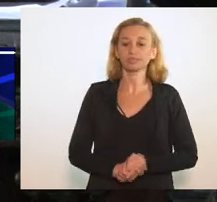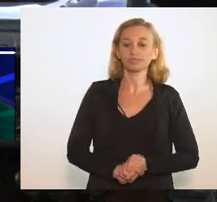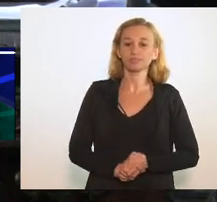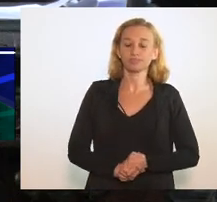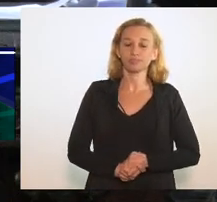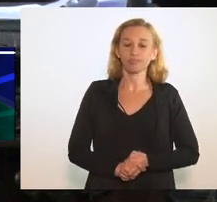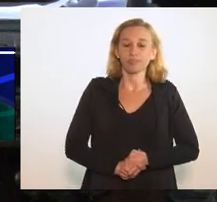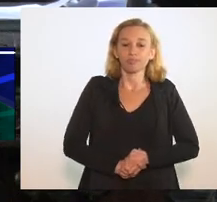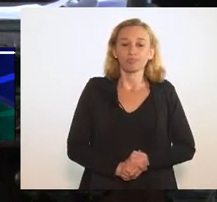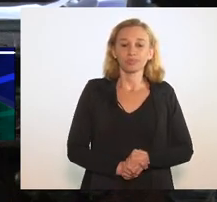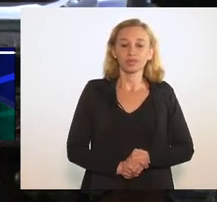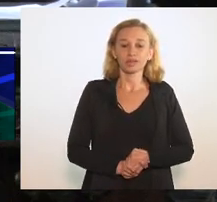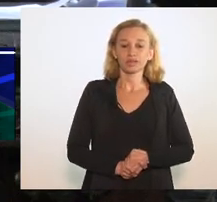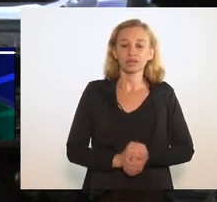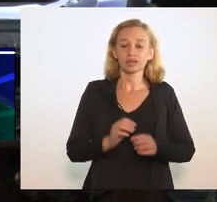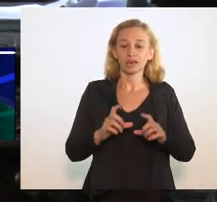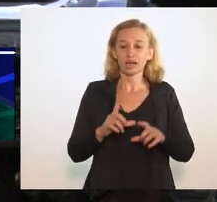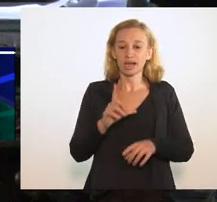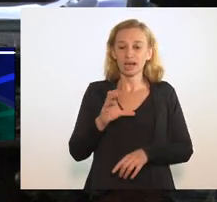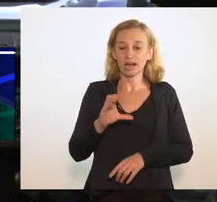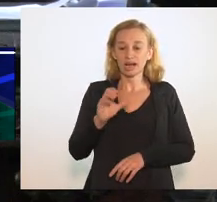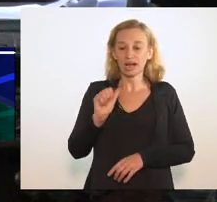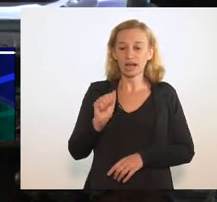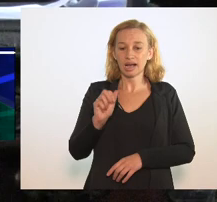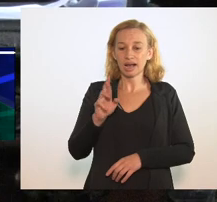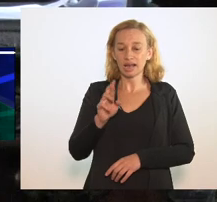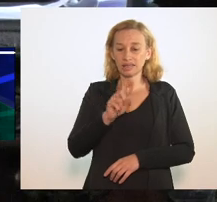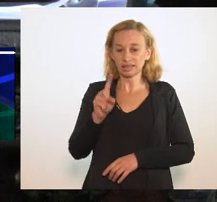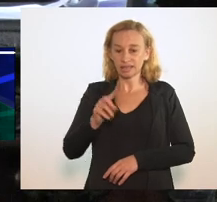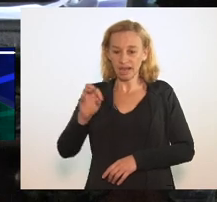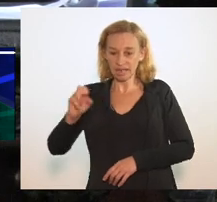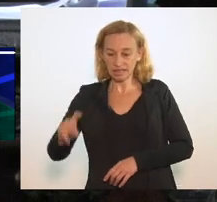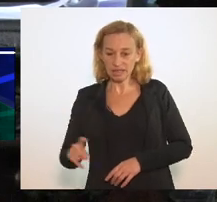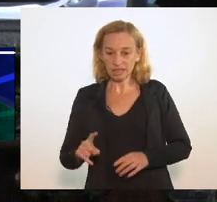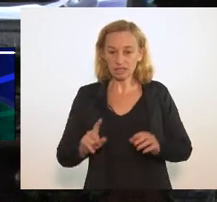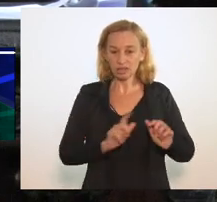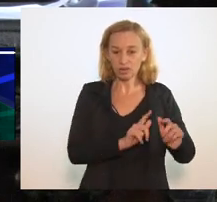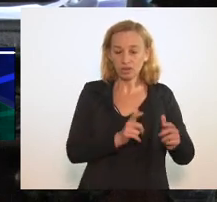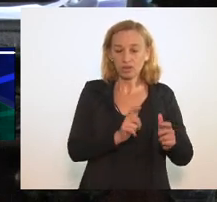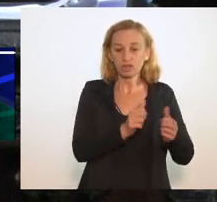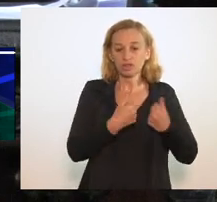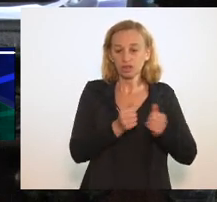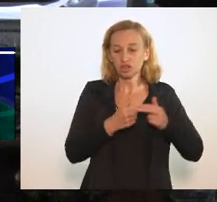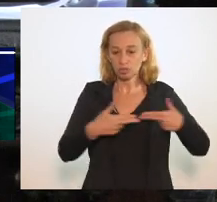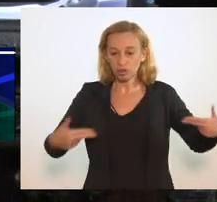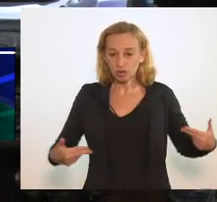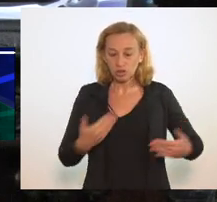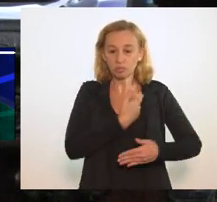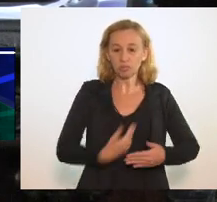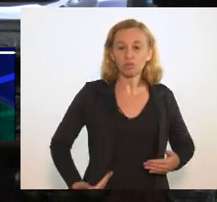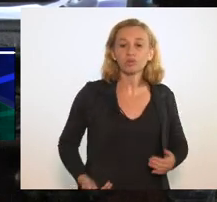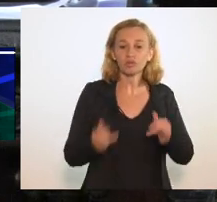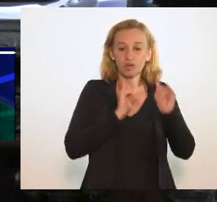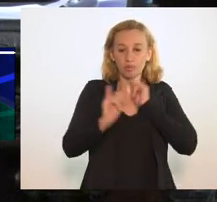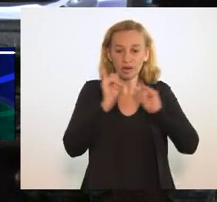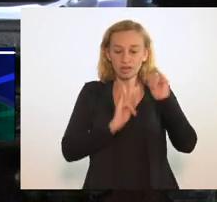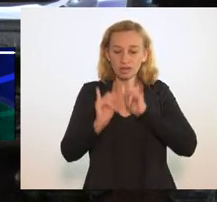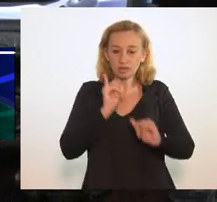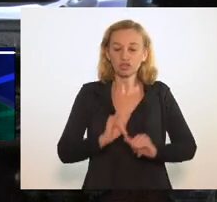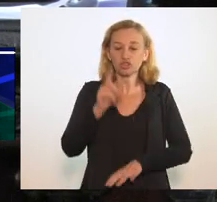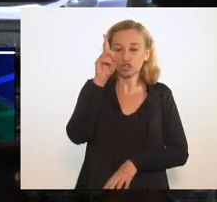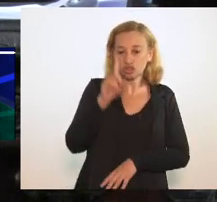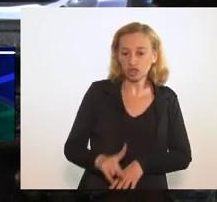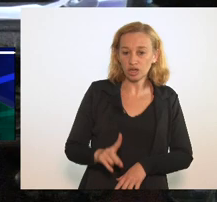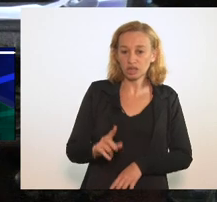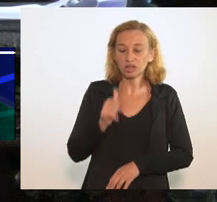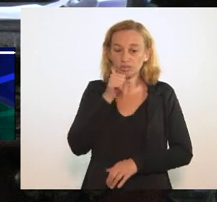dispõe sobre a fixação de cartazes em todos os meios de transporte público, coletivo e intermunicipal de passageiros, com informações sobre o direito das trabalhadoras